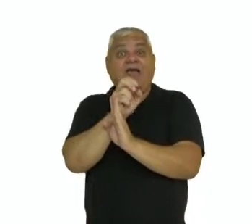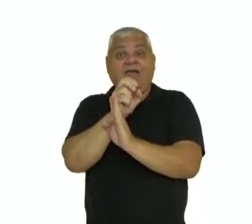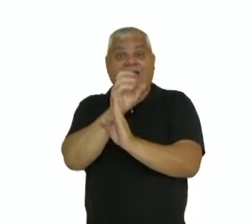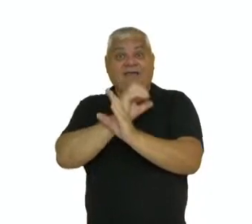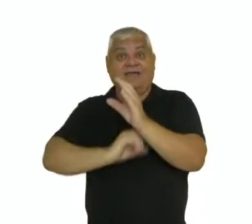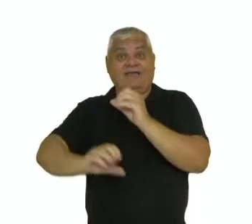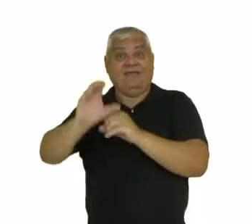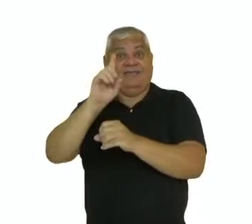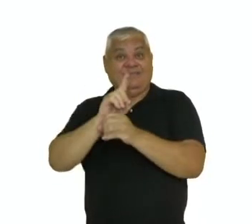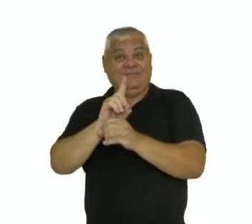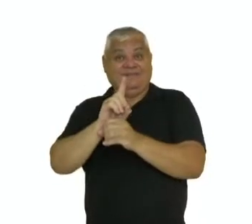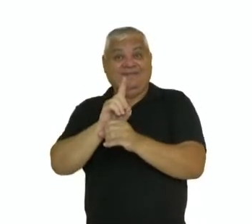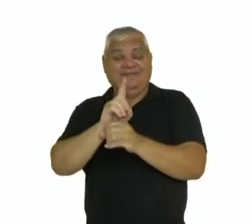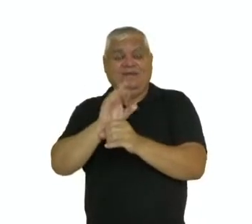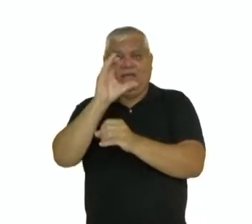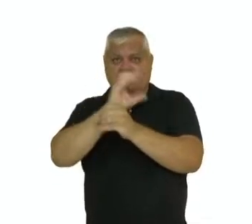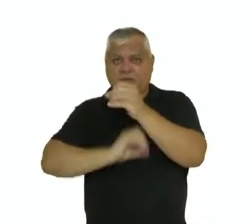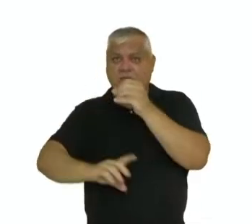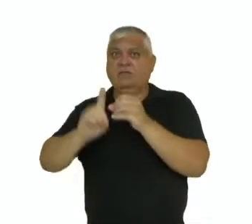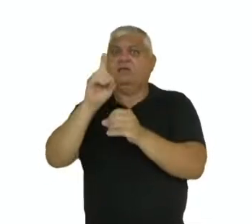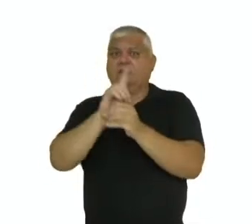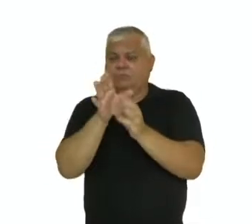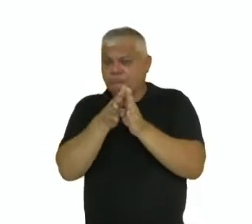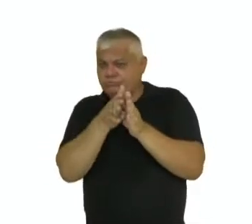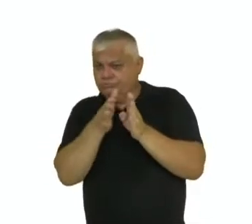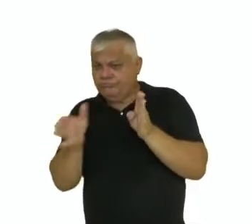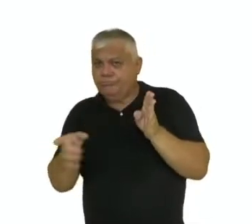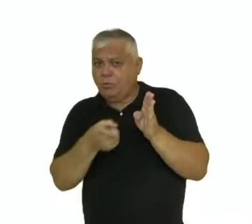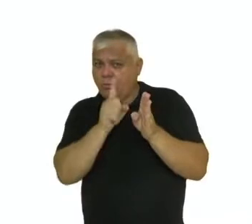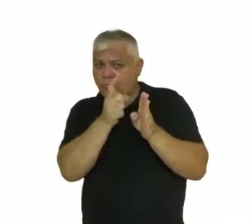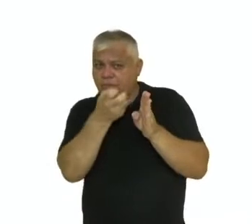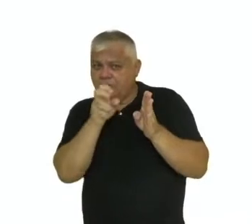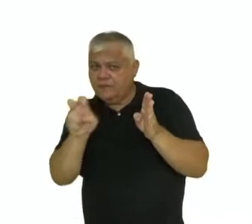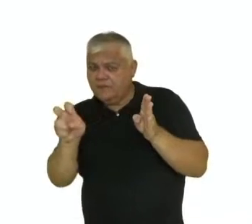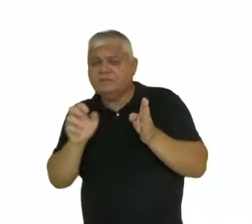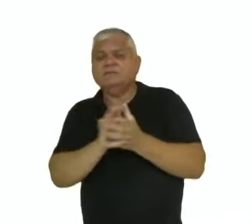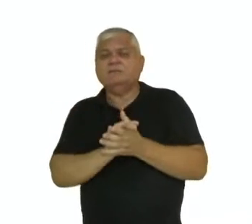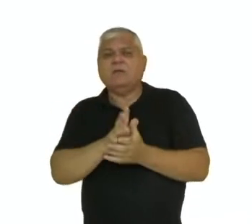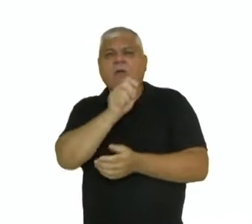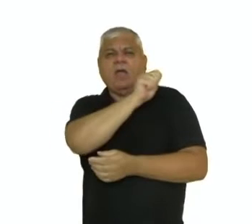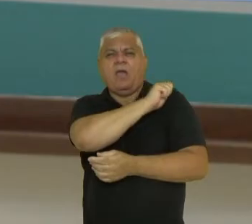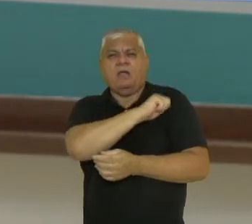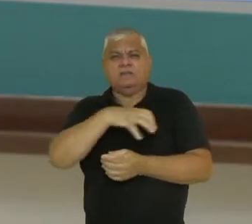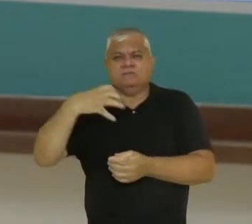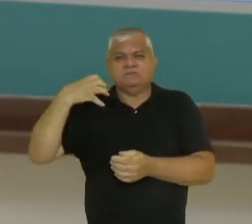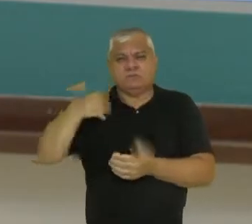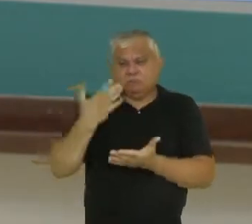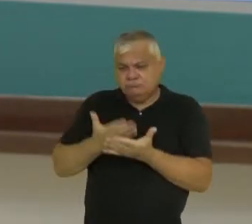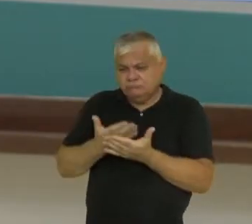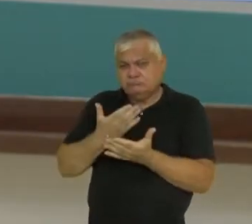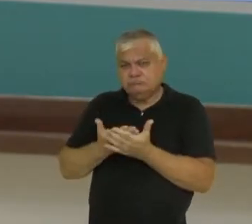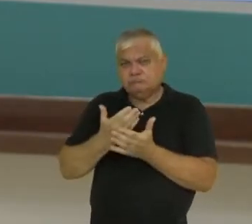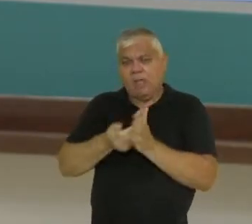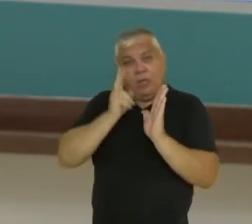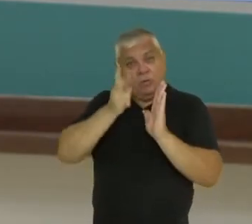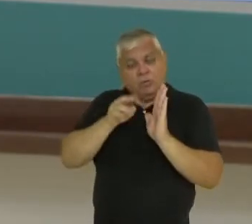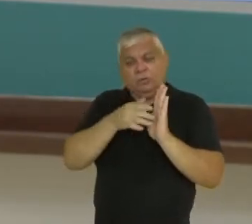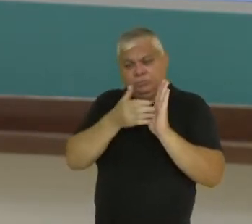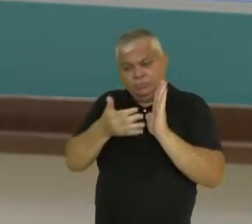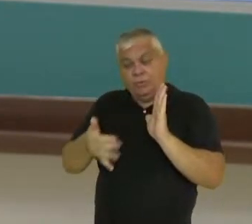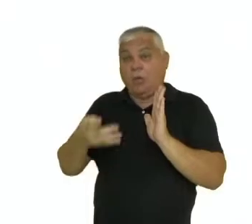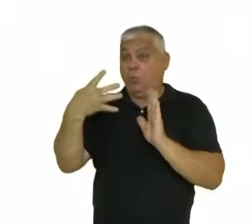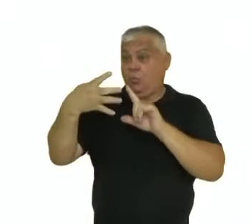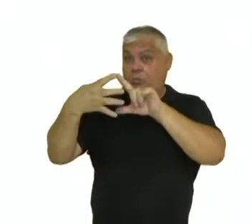Idade Média. Foi influenciada pela concepção de matéria de Aristóteles. Então eles se baseavam nessa ideia aí dos 4